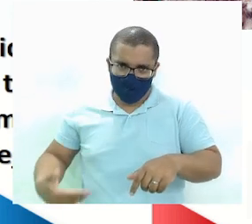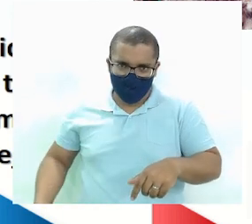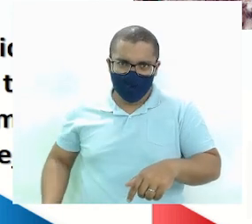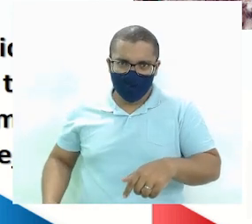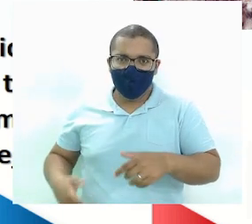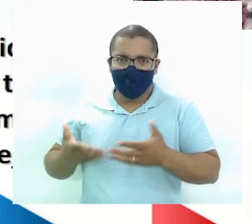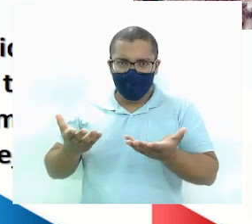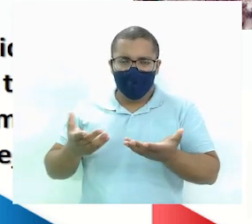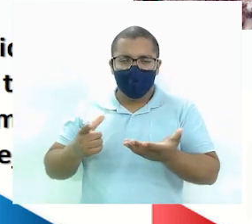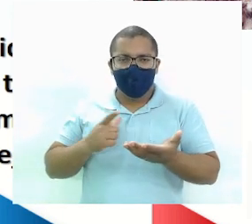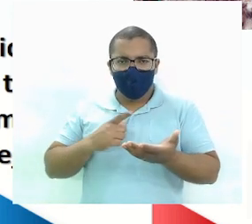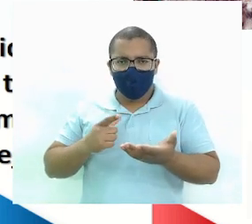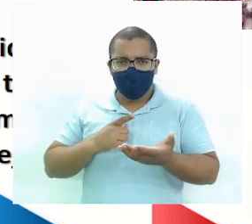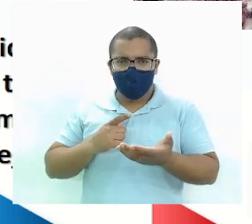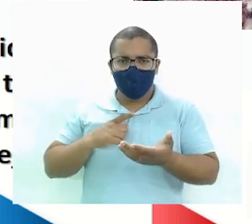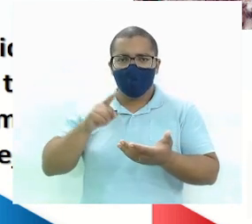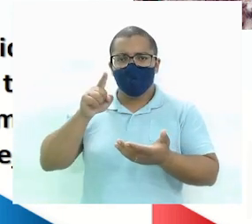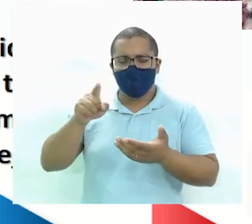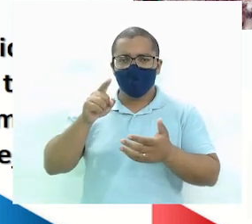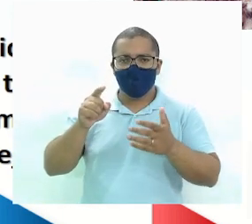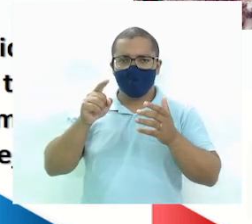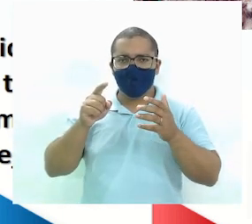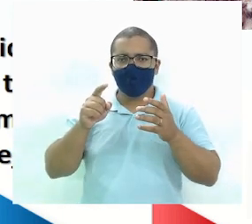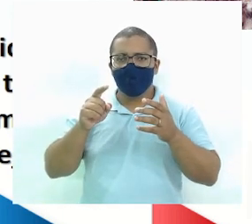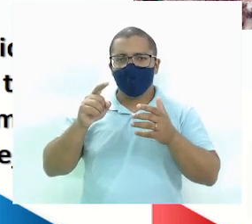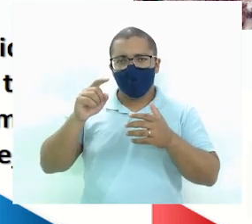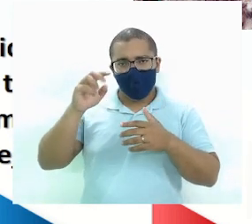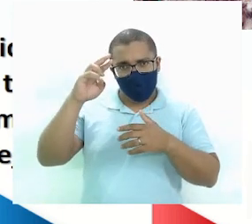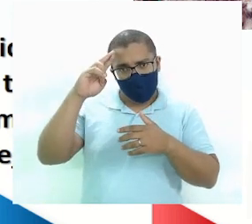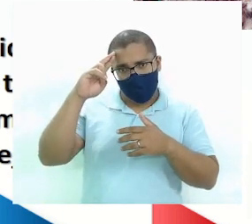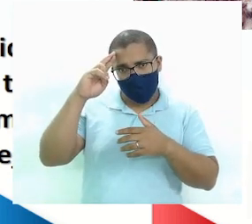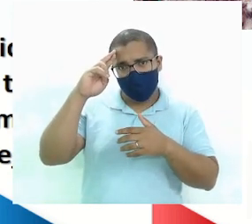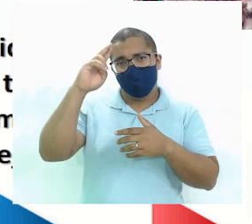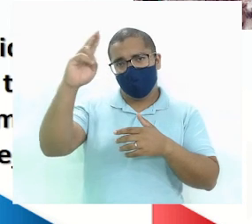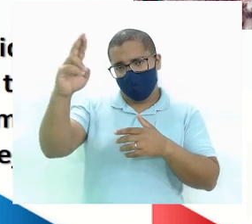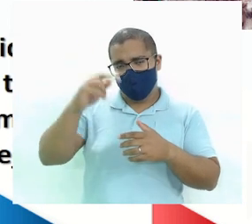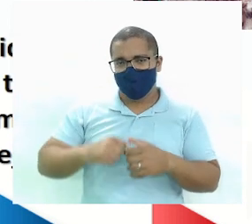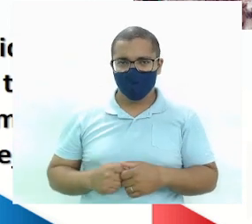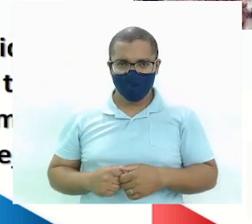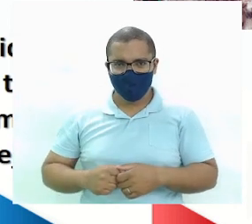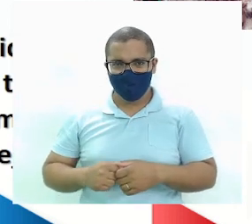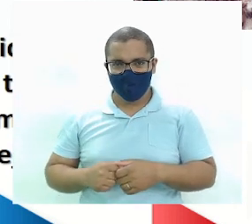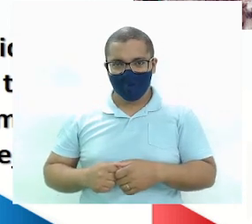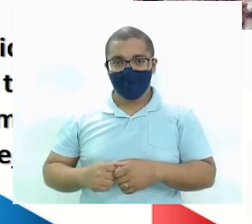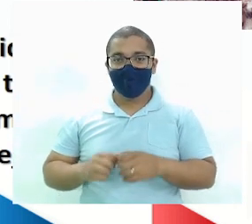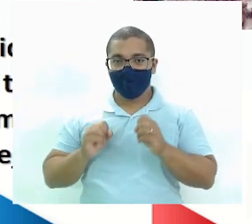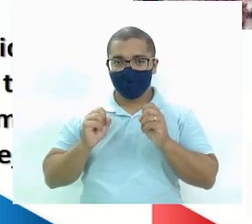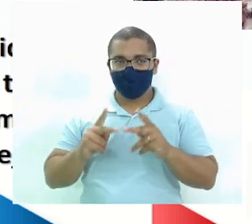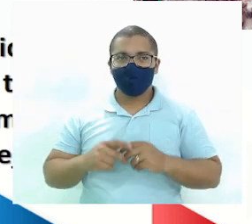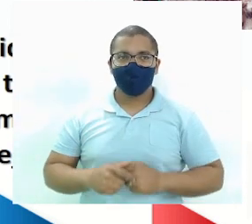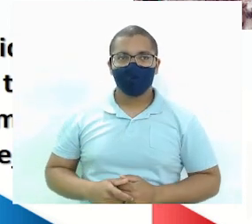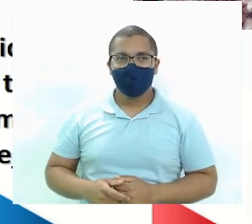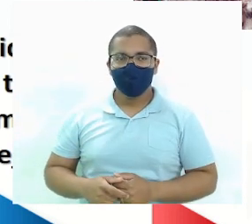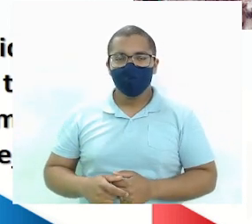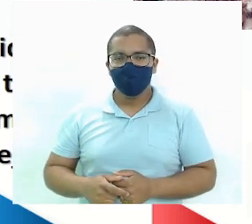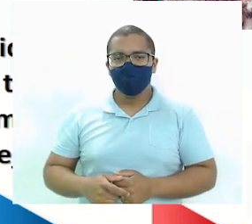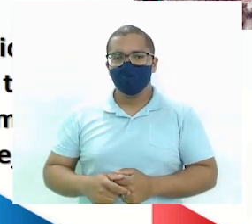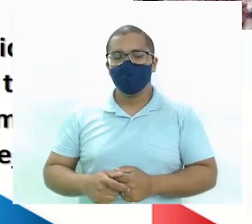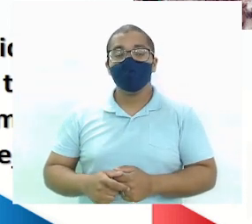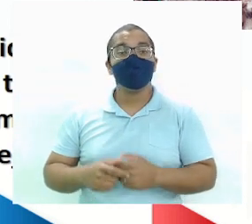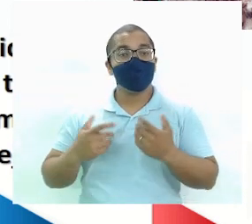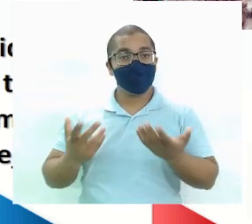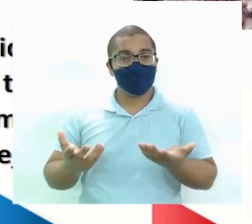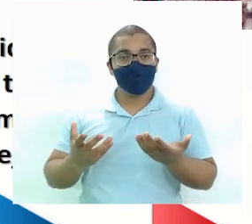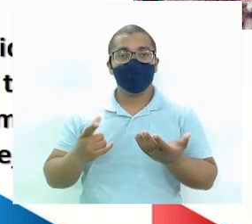do grande sapo Inca. Sapa Inca, né? Que sapo. Sapa Inca, perdão. E